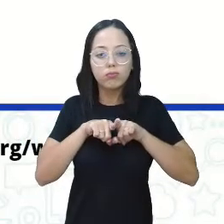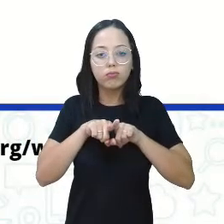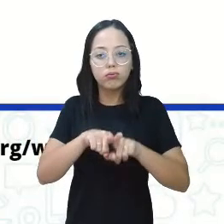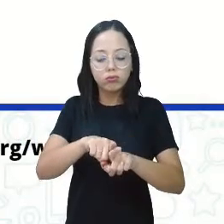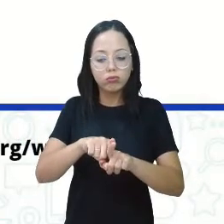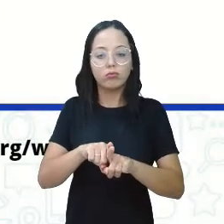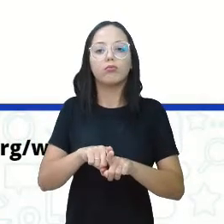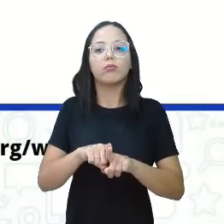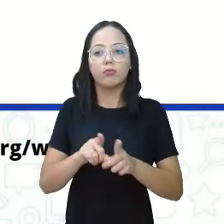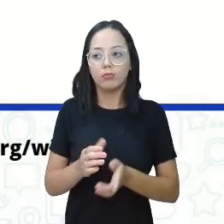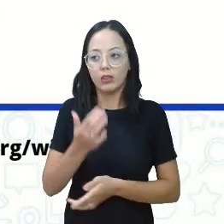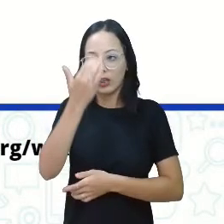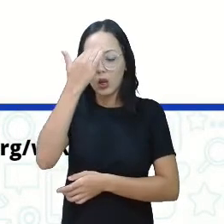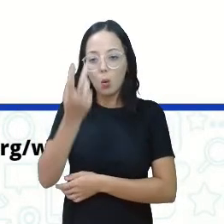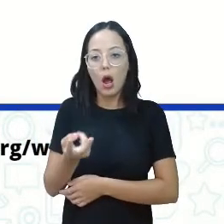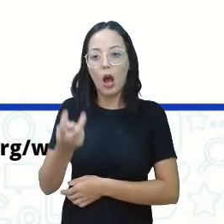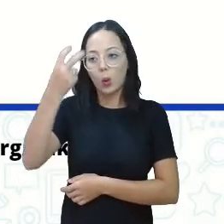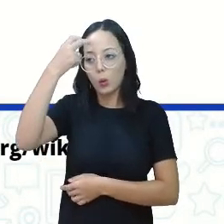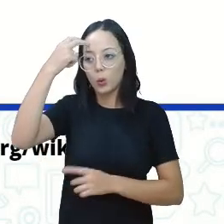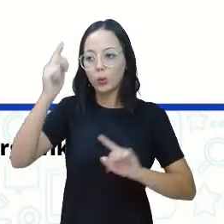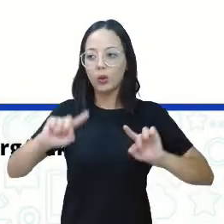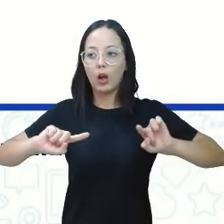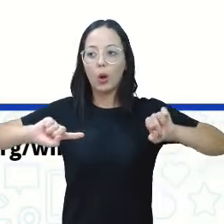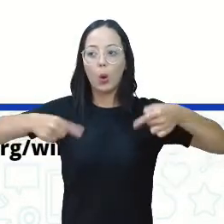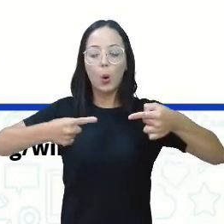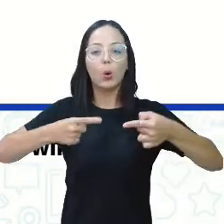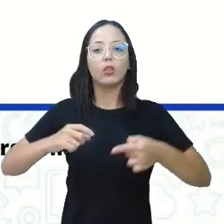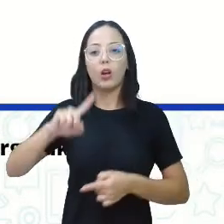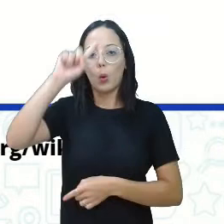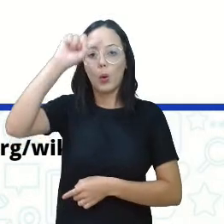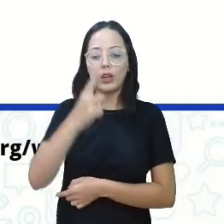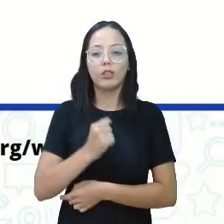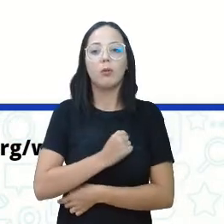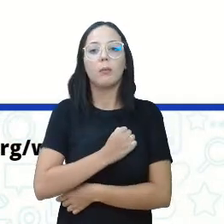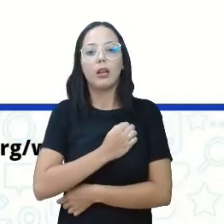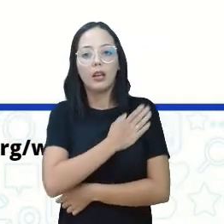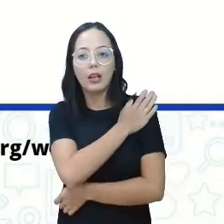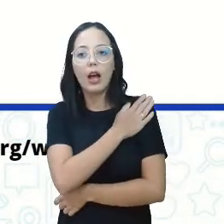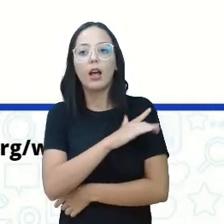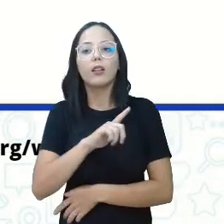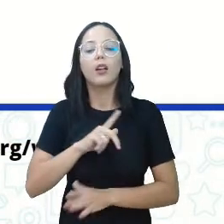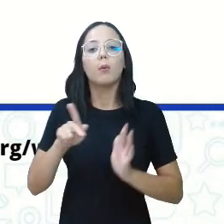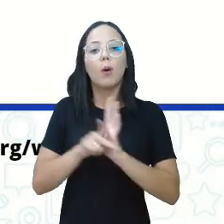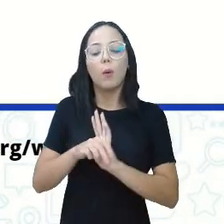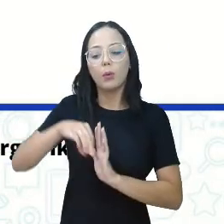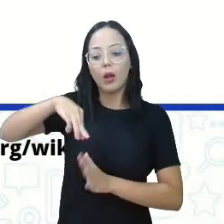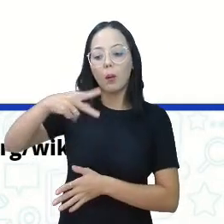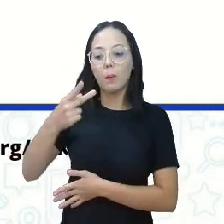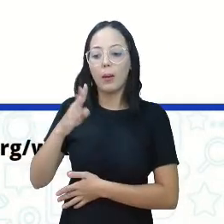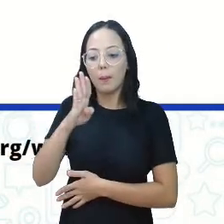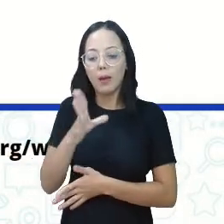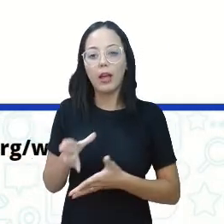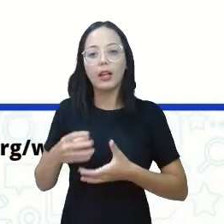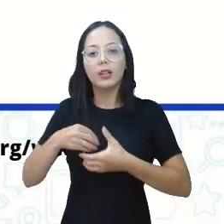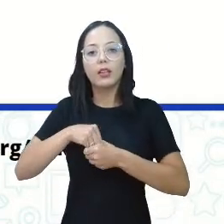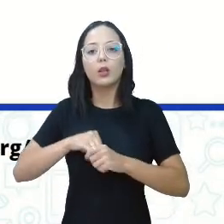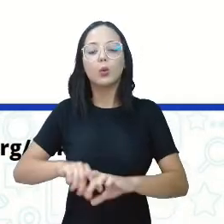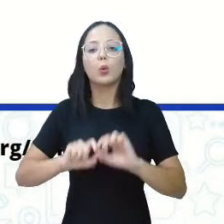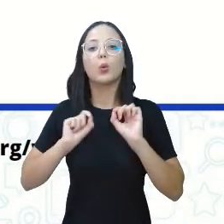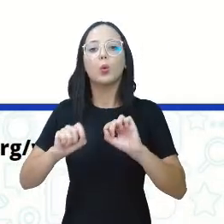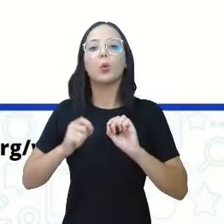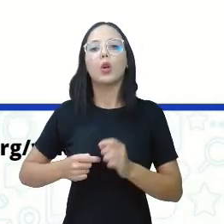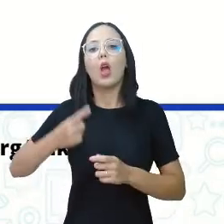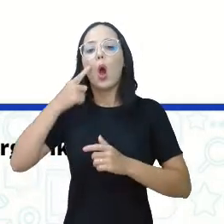ampla. A cultura contra o regime militar, adotando a sigla MPB na sua bandeira